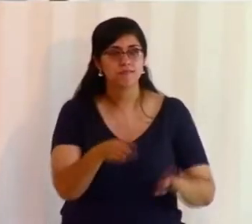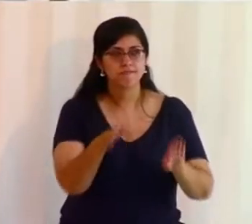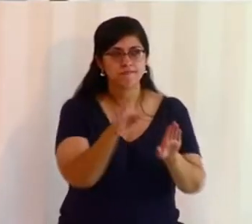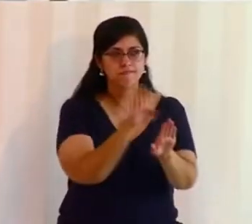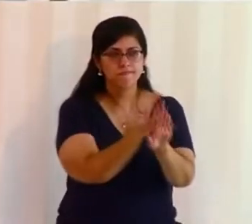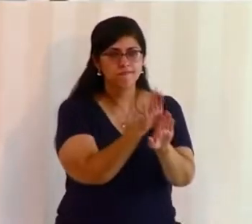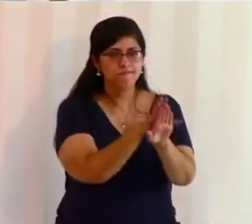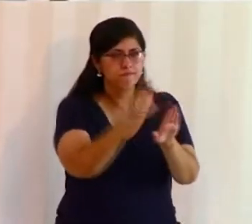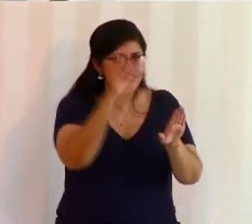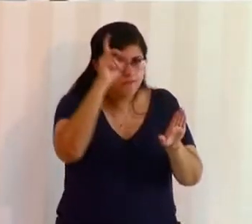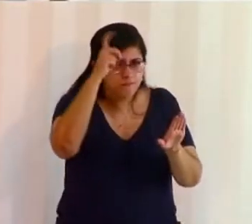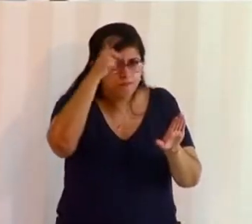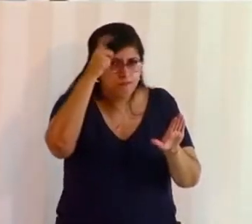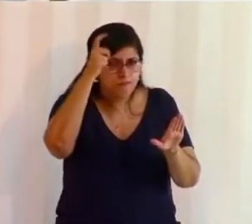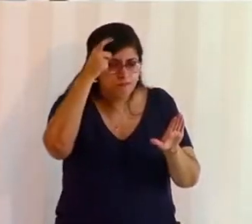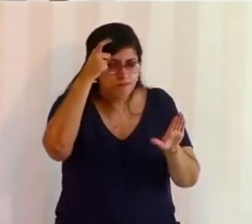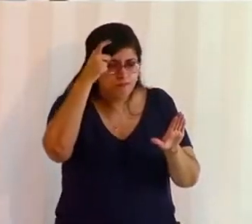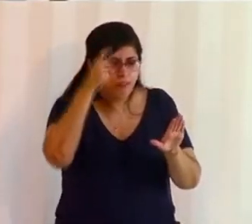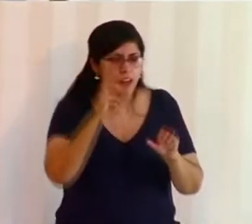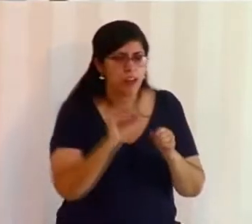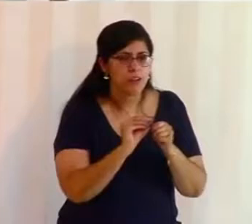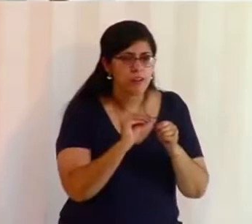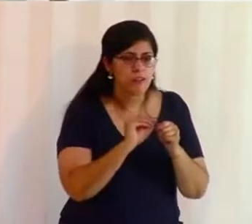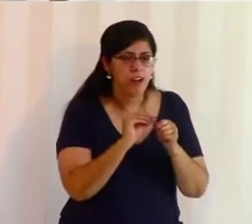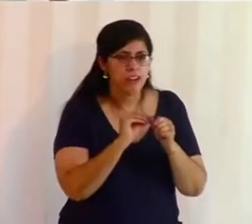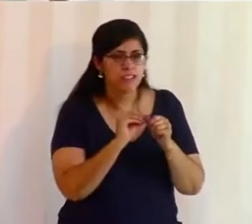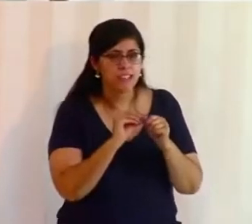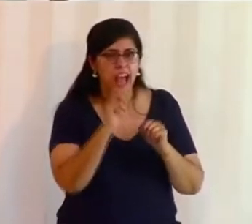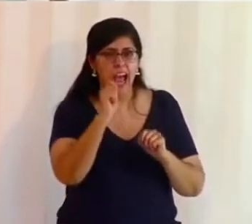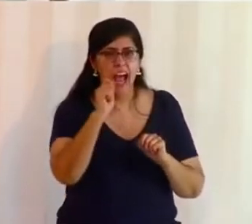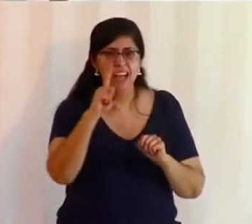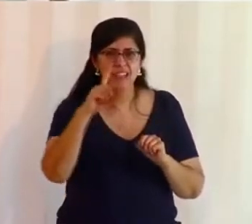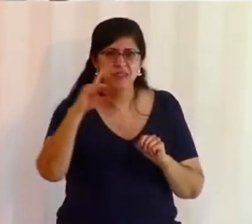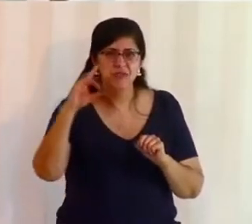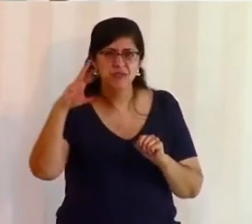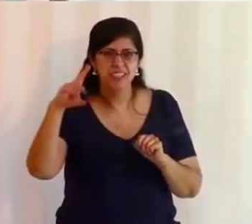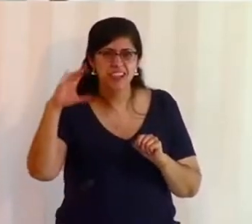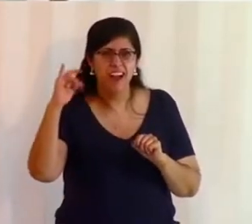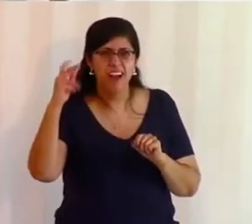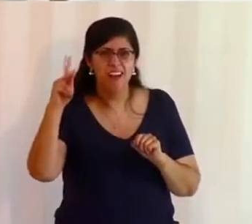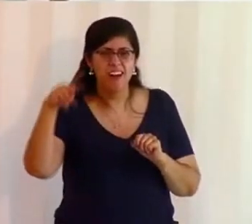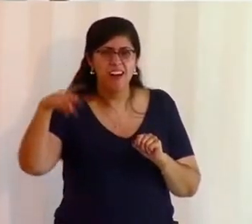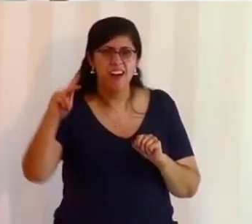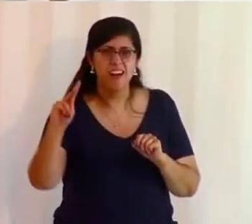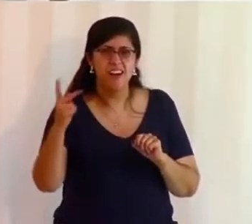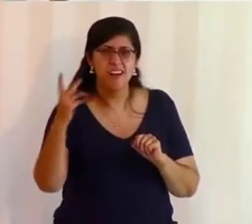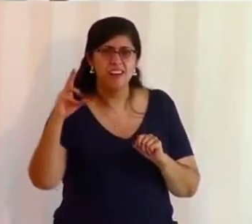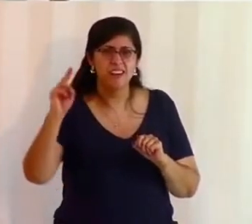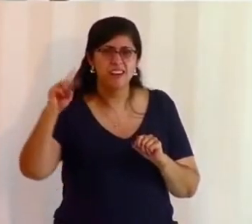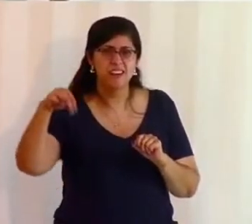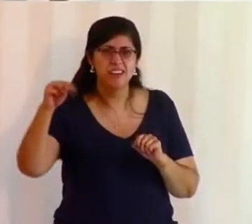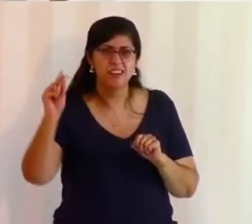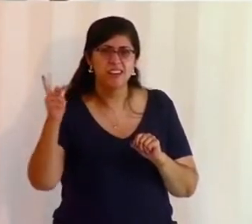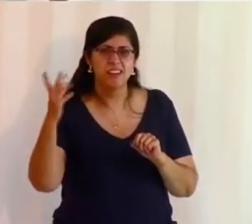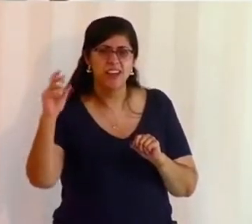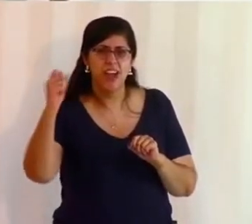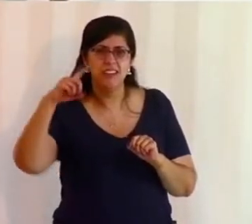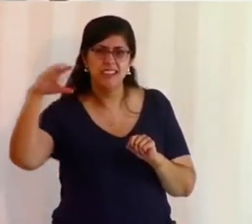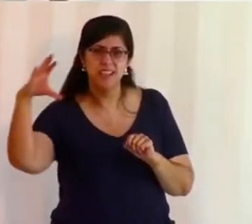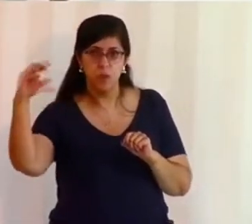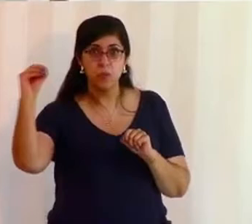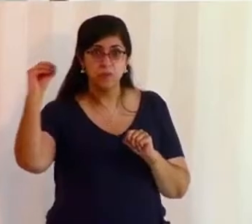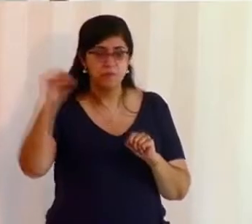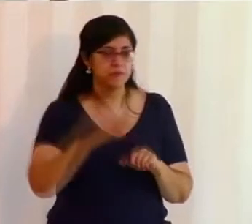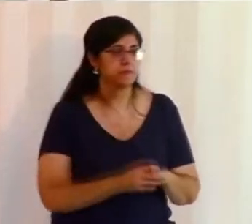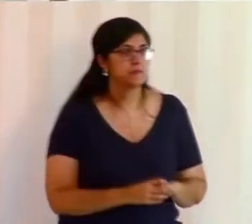é da parte do maligno, do diabo. A moça está fazendo propaganda do ministério de Paulo naquela região. Porque